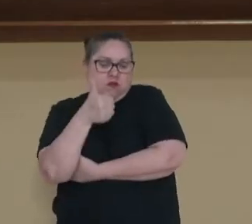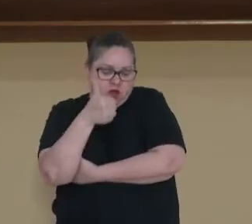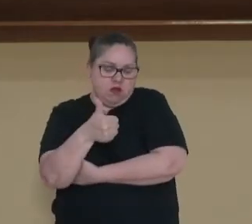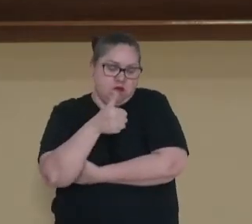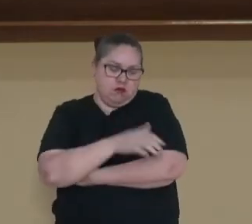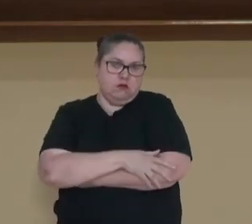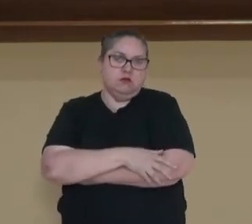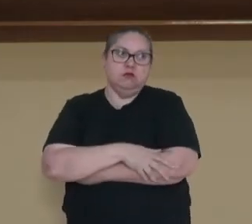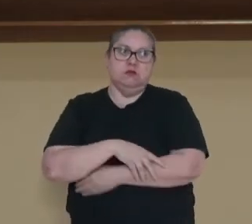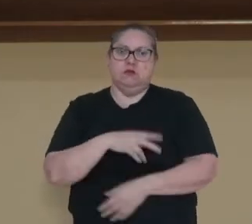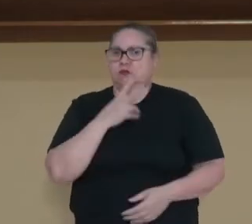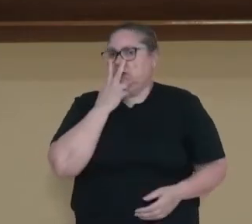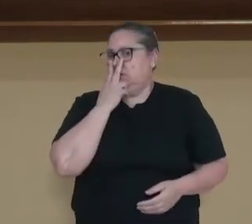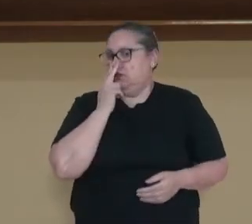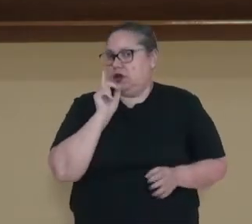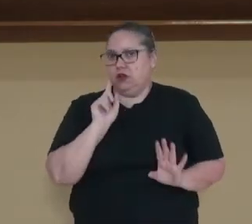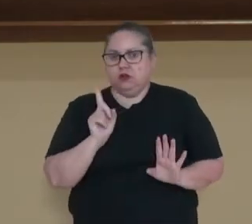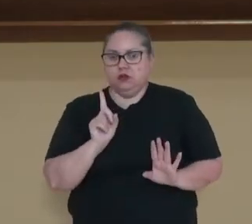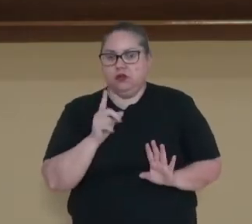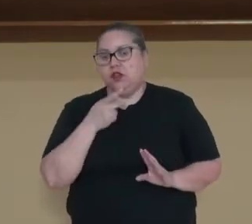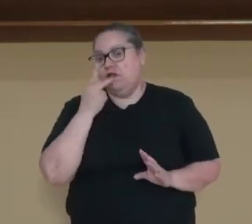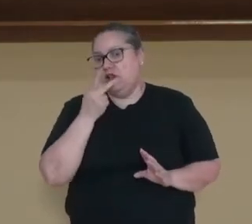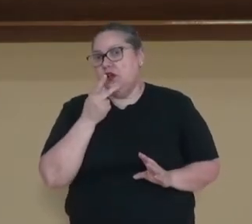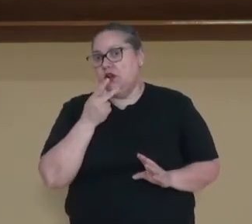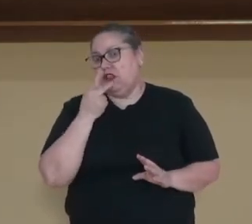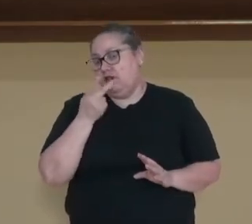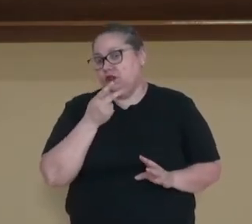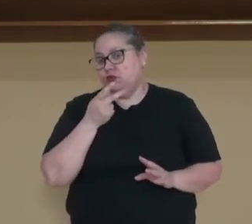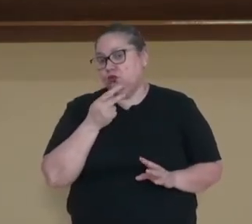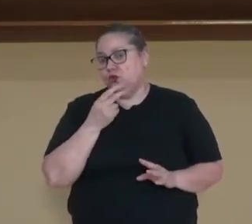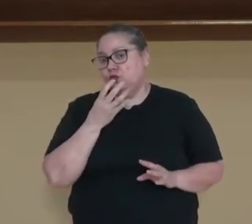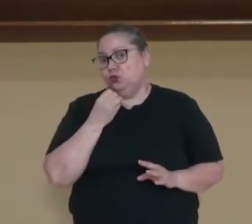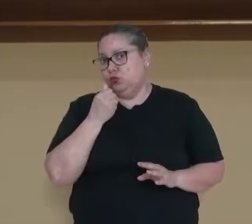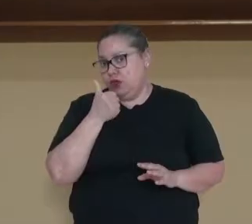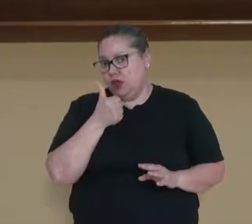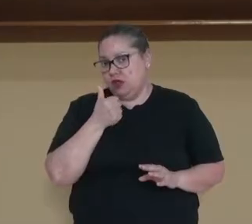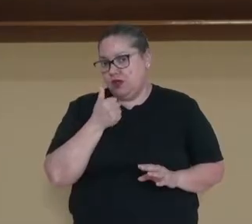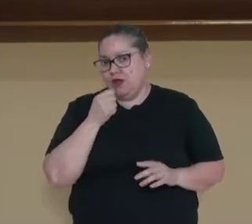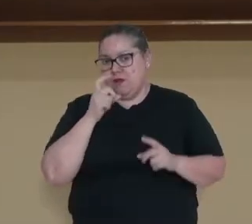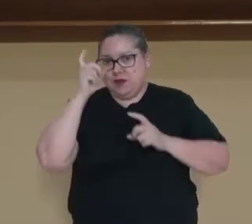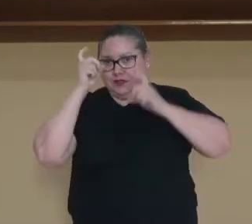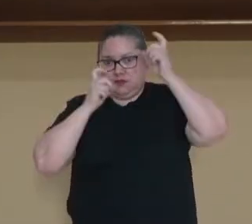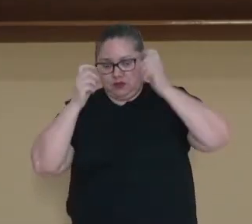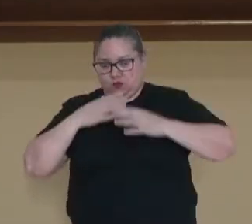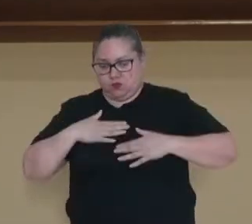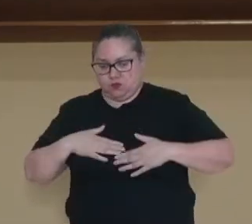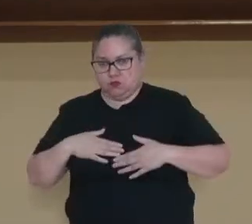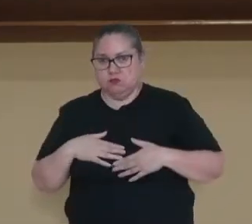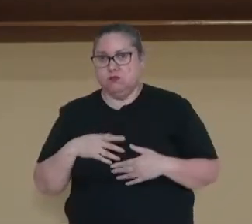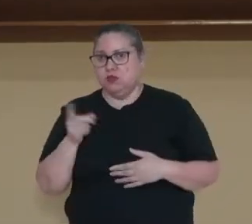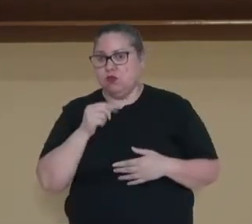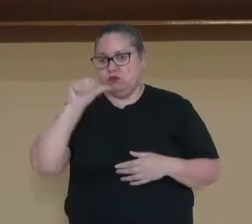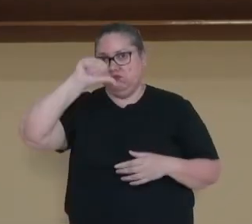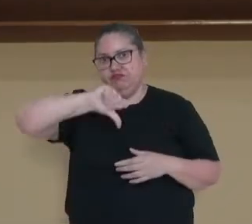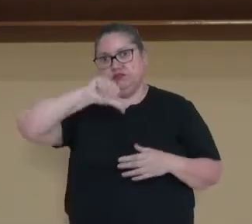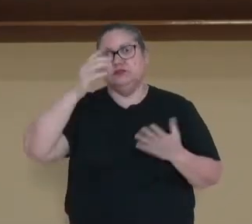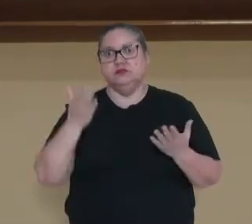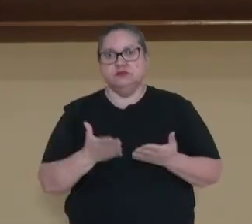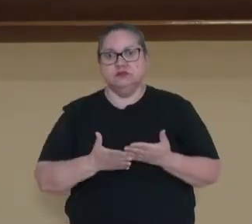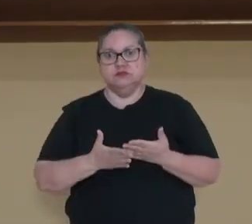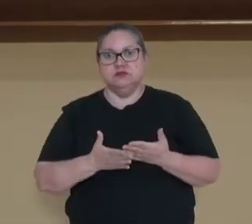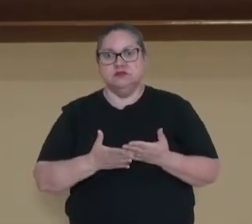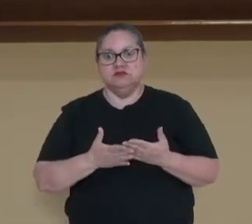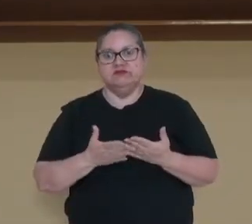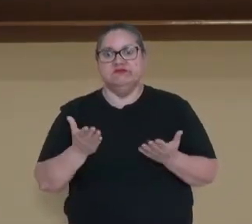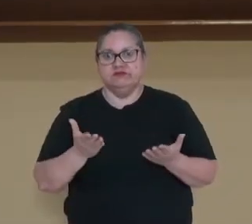bem. Ele está falando que está tudo bem, mas a expressão corporal dele está dizendo que não, Você está